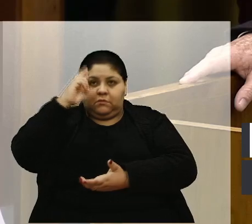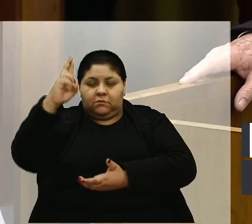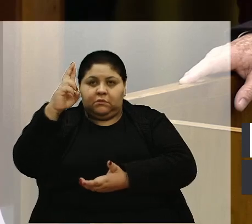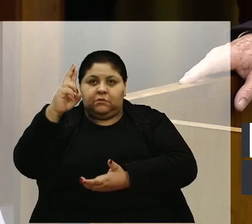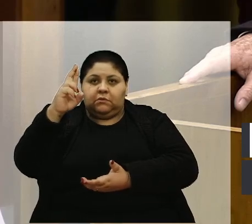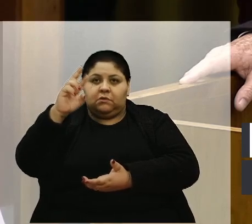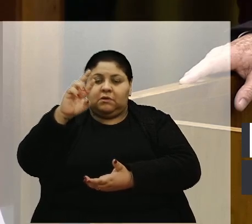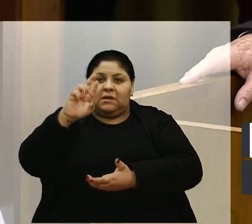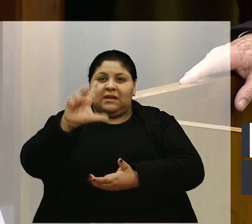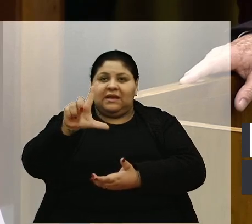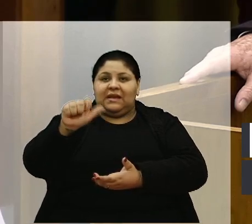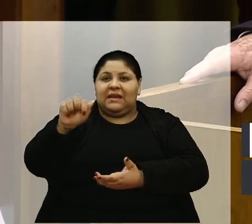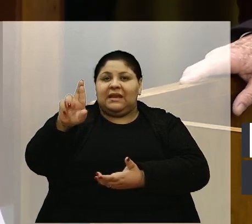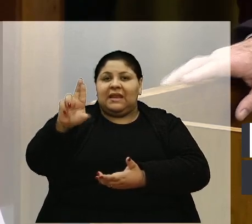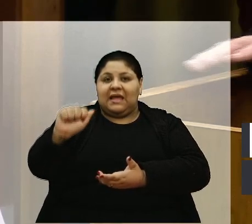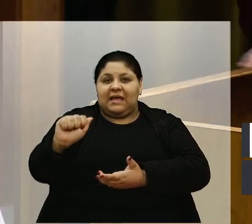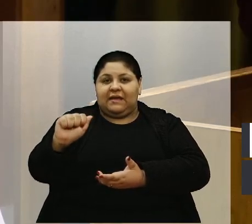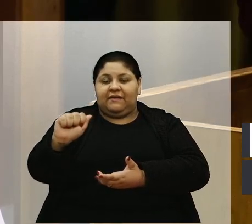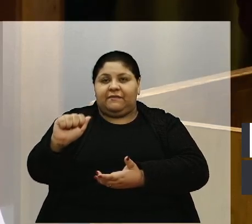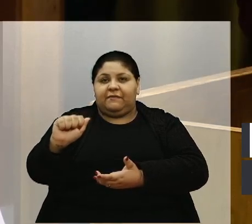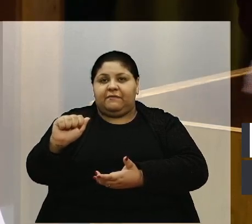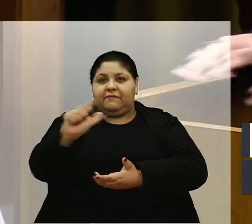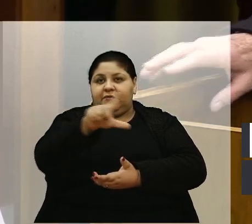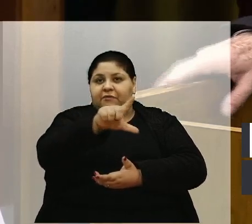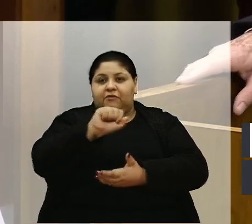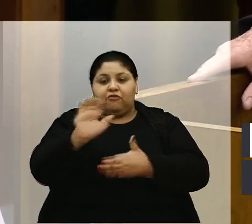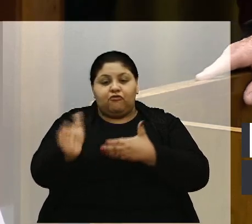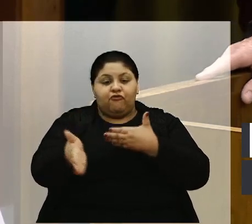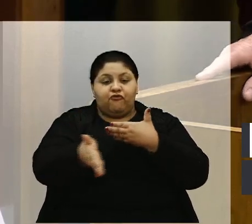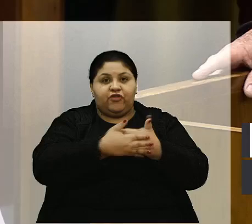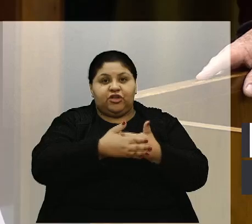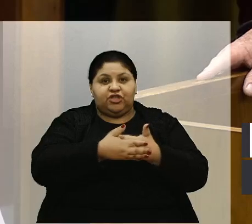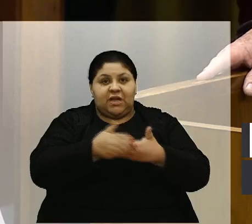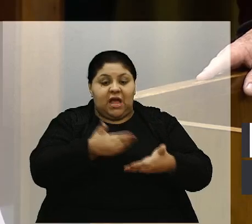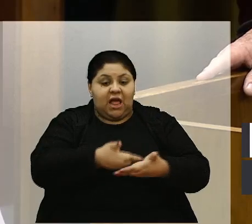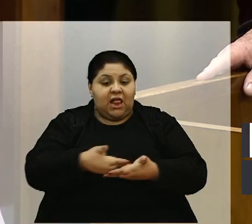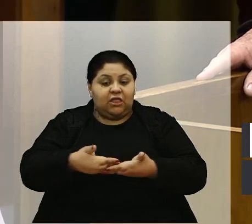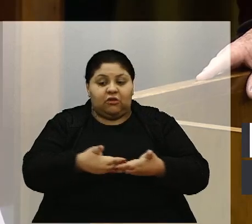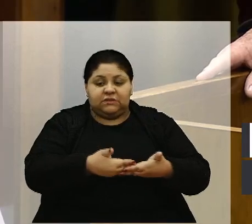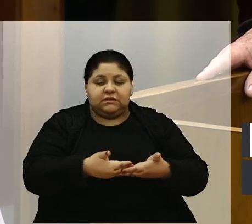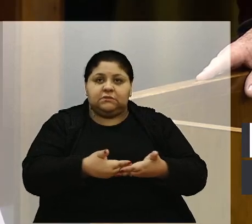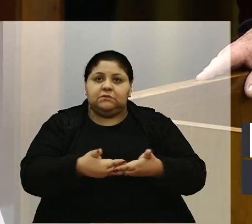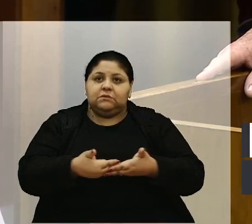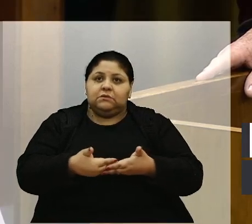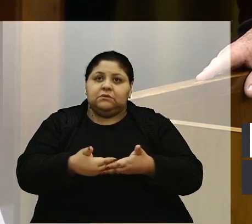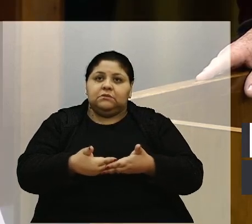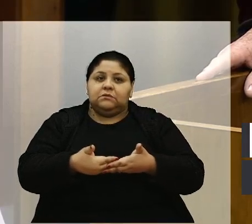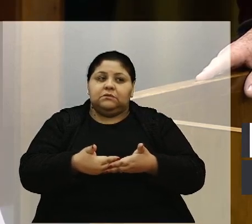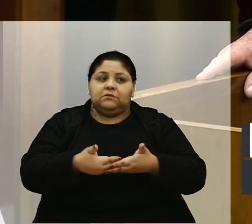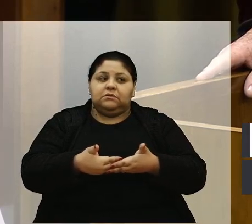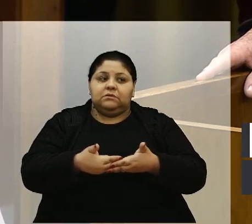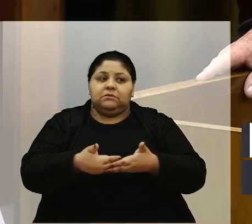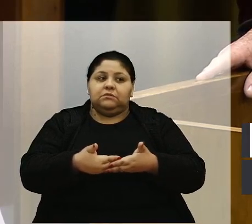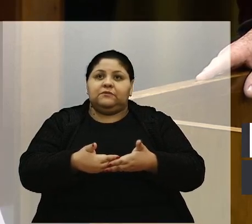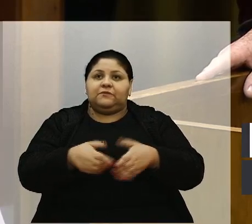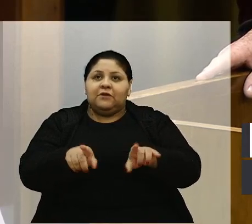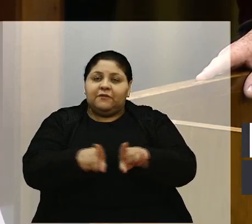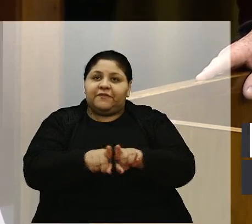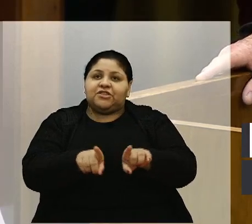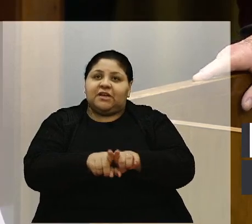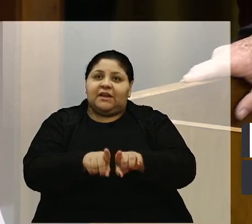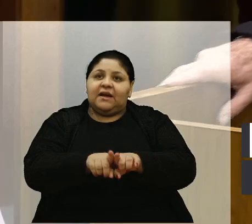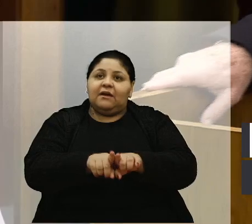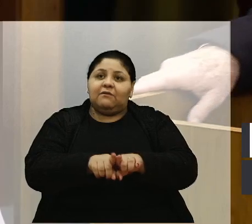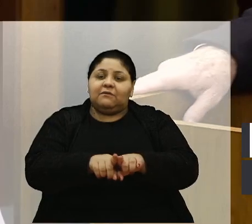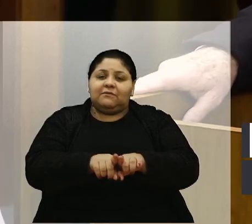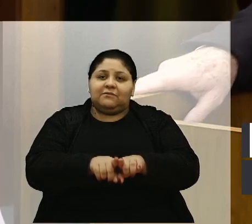Lara, definiu que iria fechar o materno infantil no